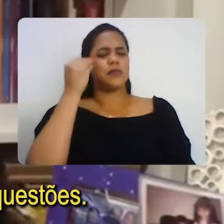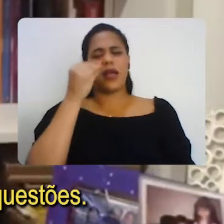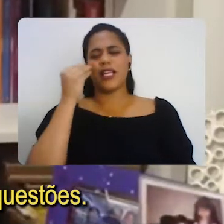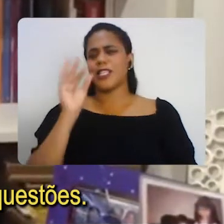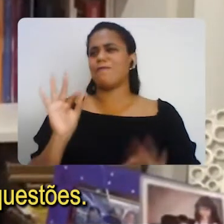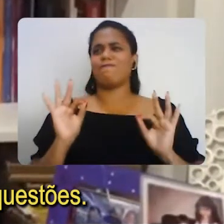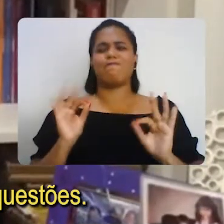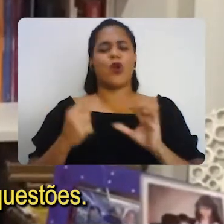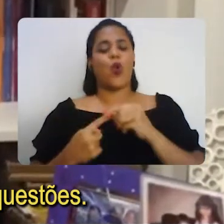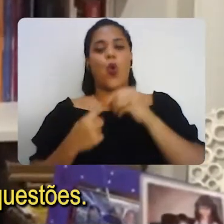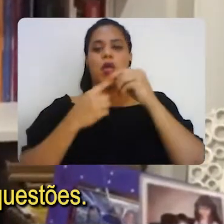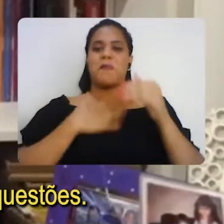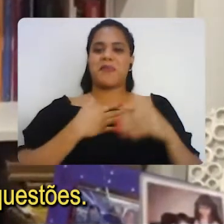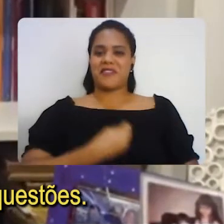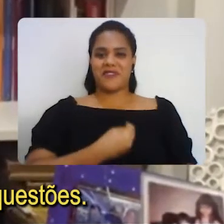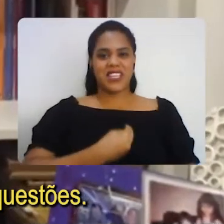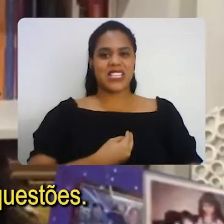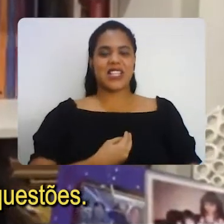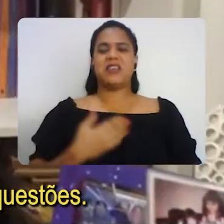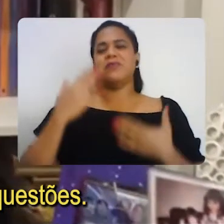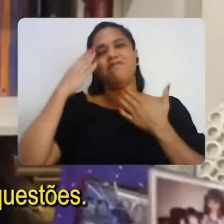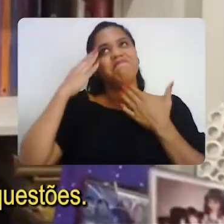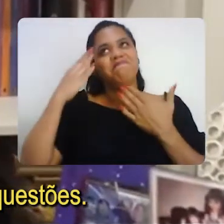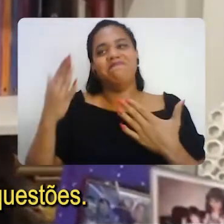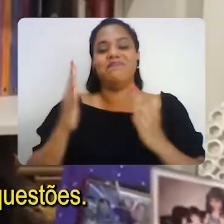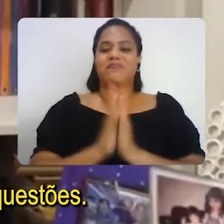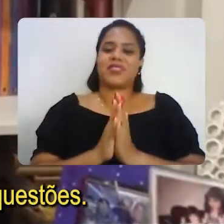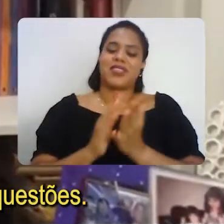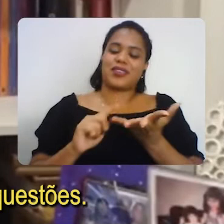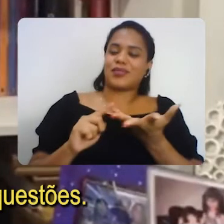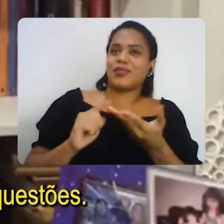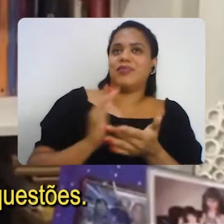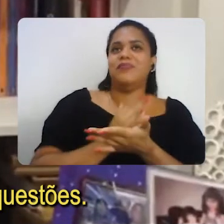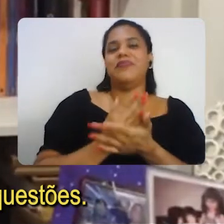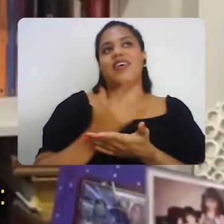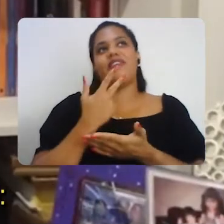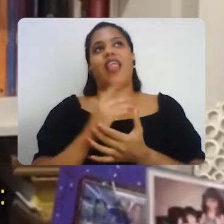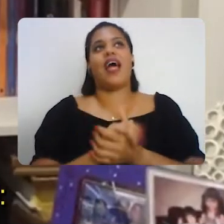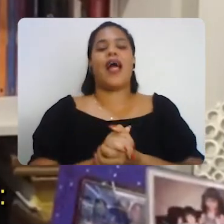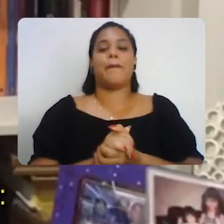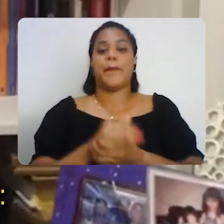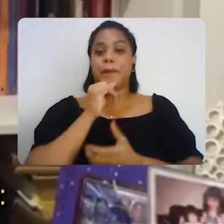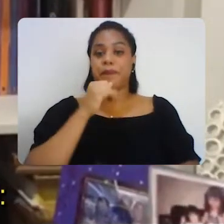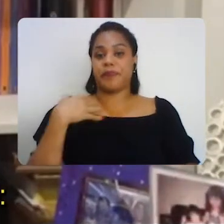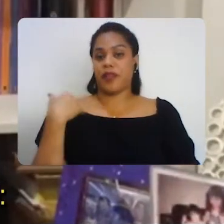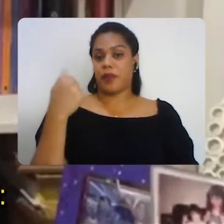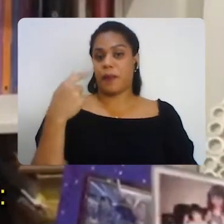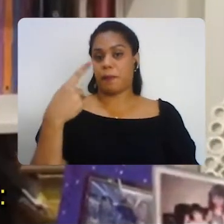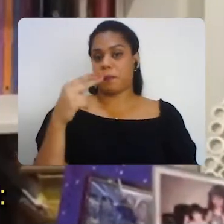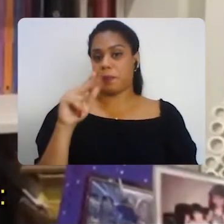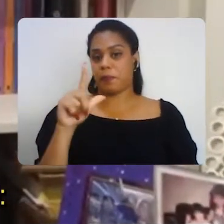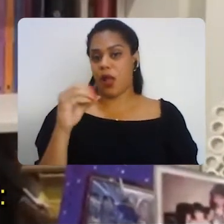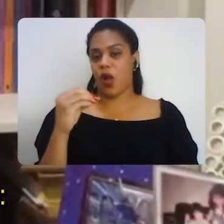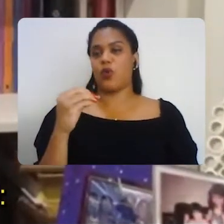minha vida e muito gratificante, por algumas questões, né? Tipo, quando o Paulo me